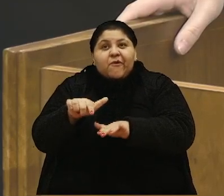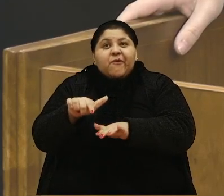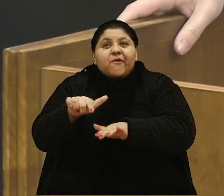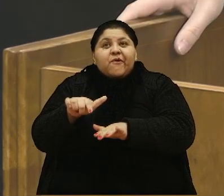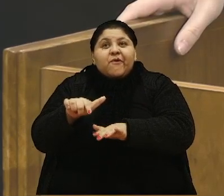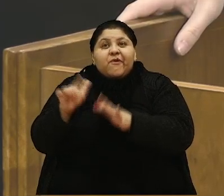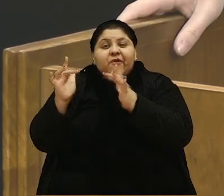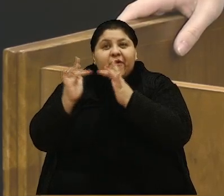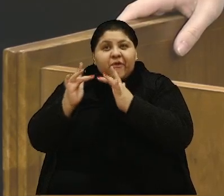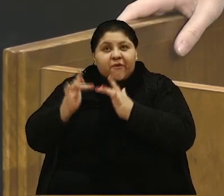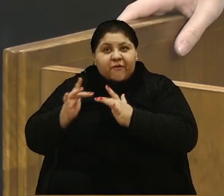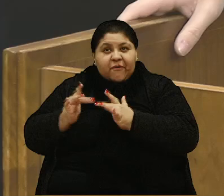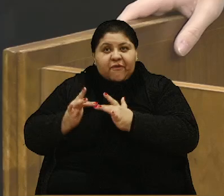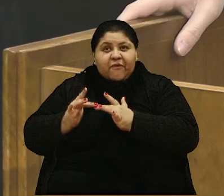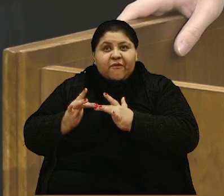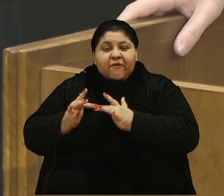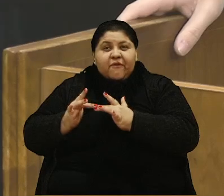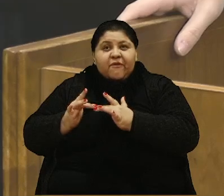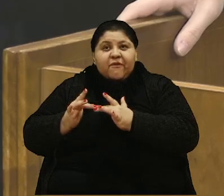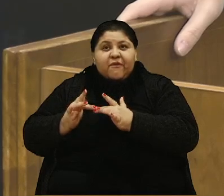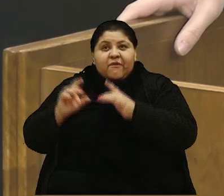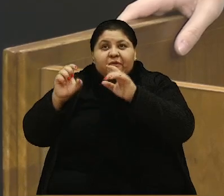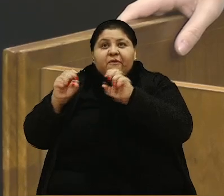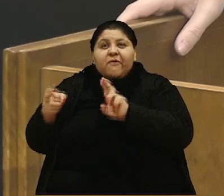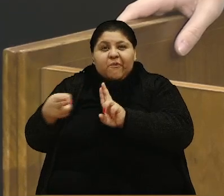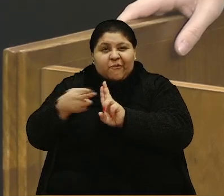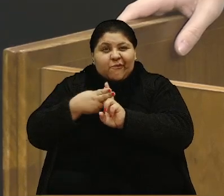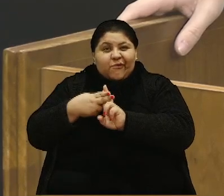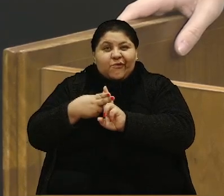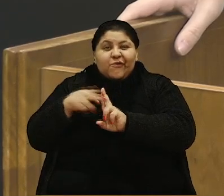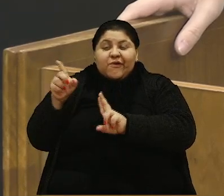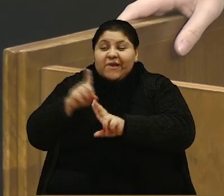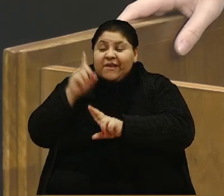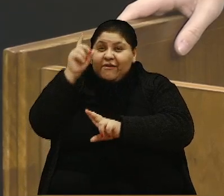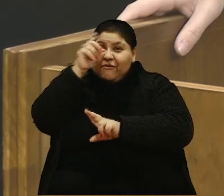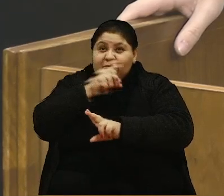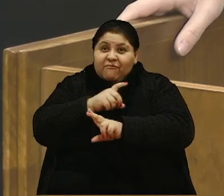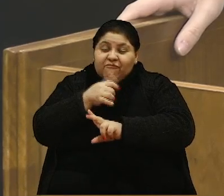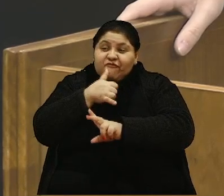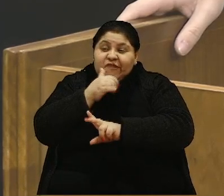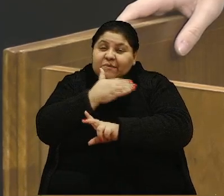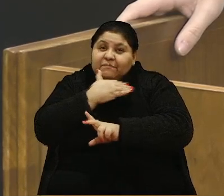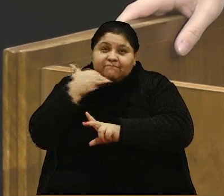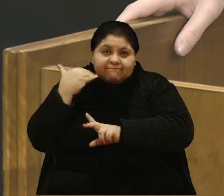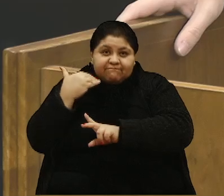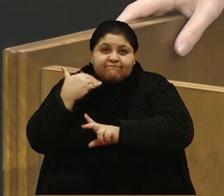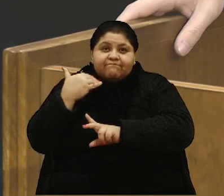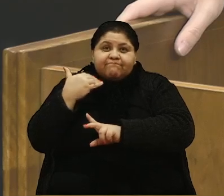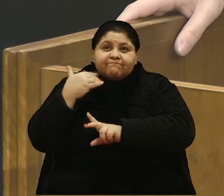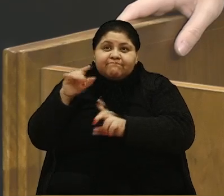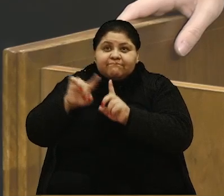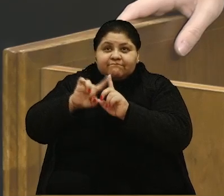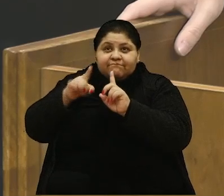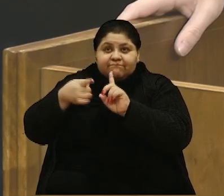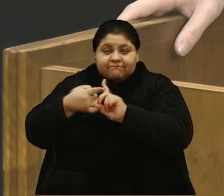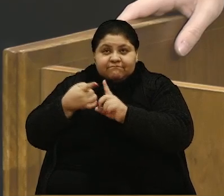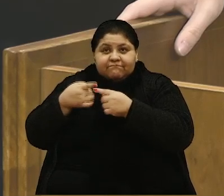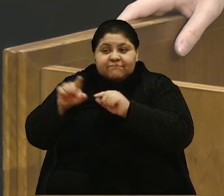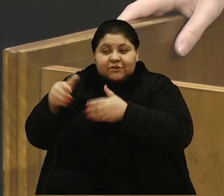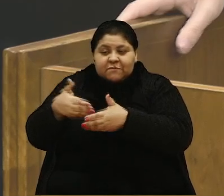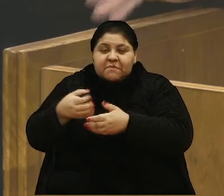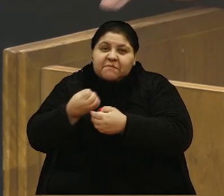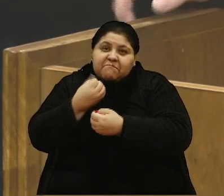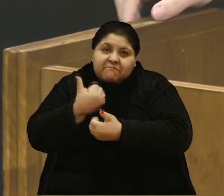estava em contato com ela ali, questão do sistema público de saúde está bem complexo, acabou falecendo até ela grávida, mas o bebê está bem,